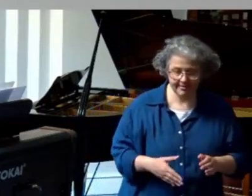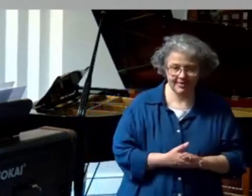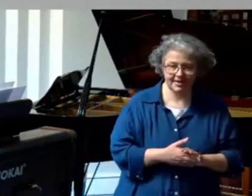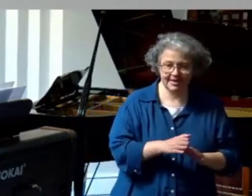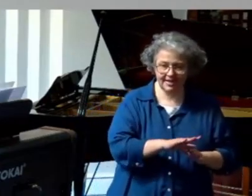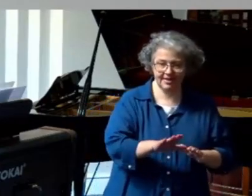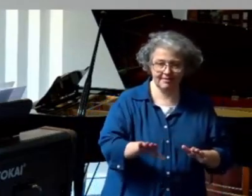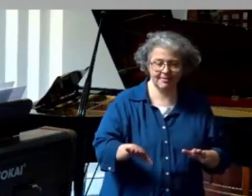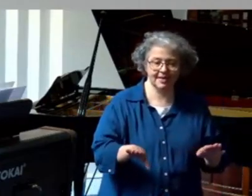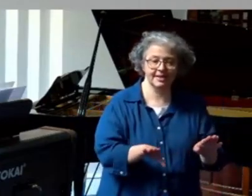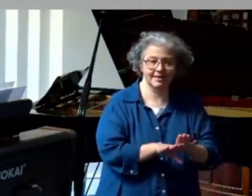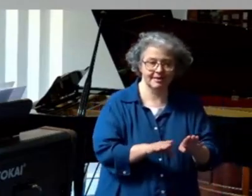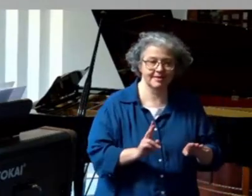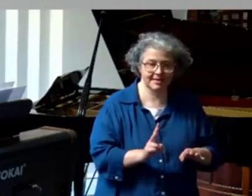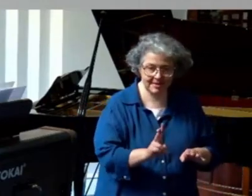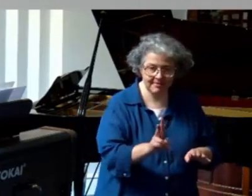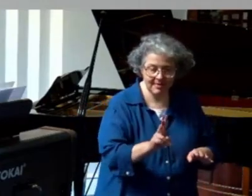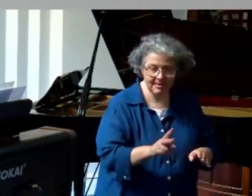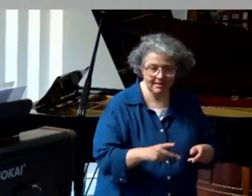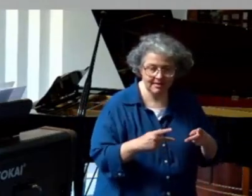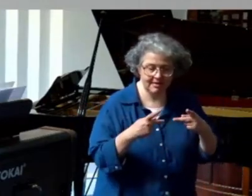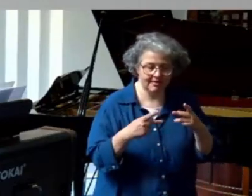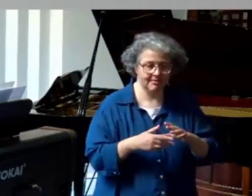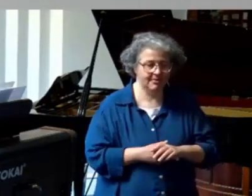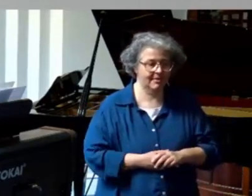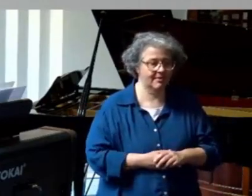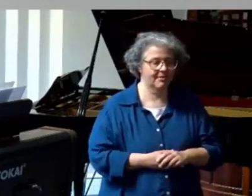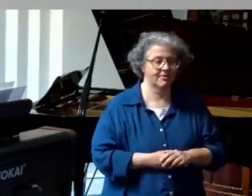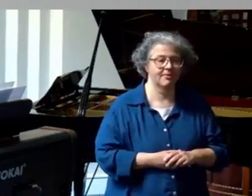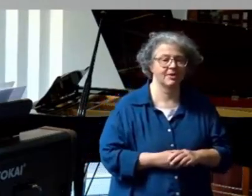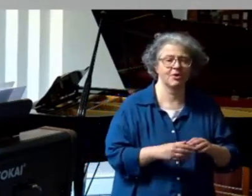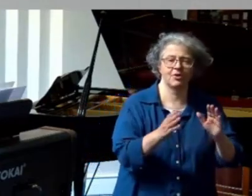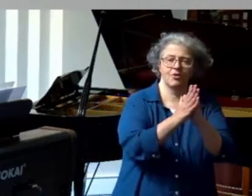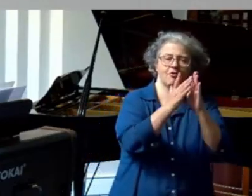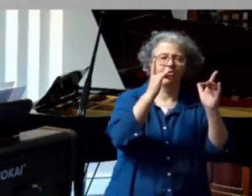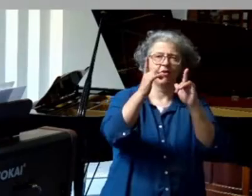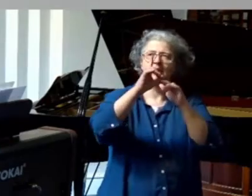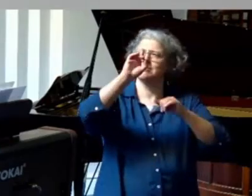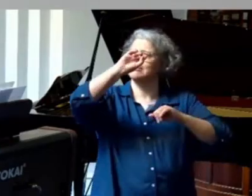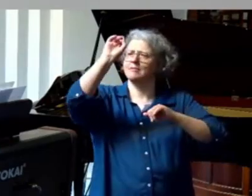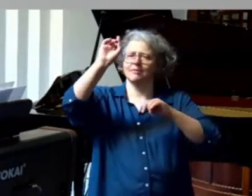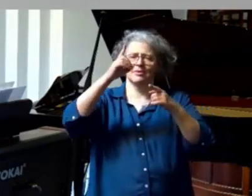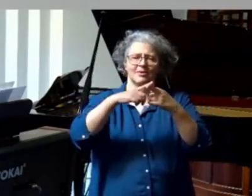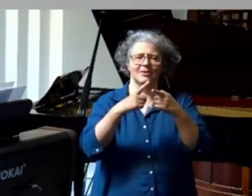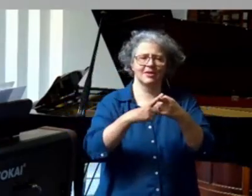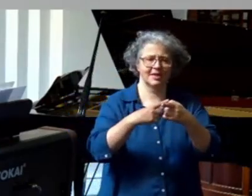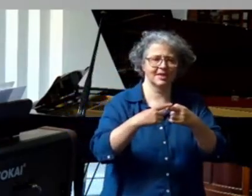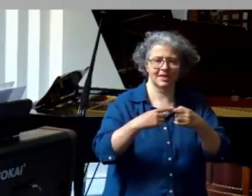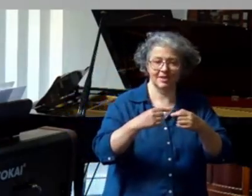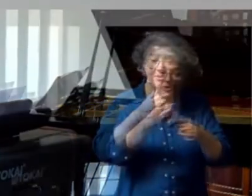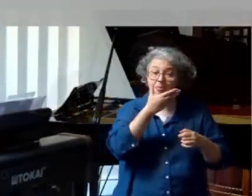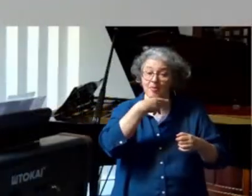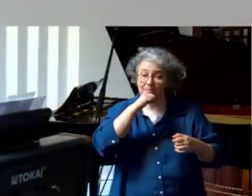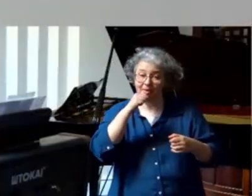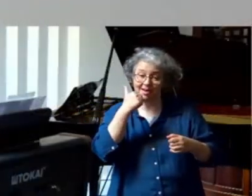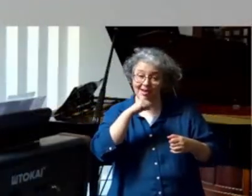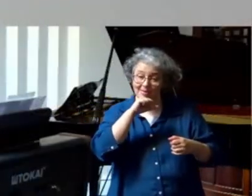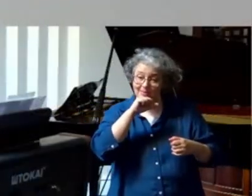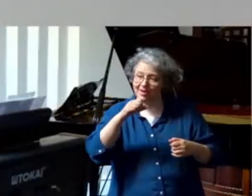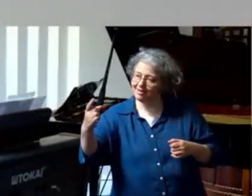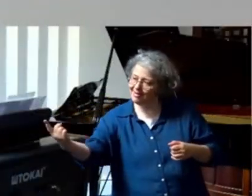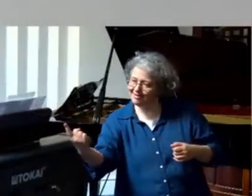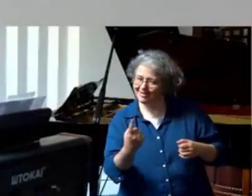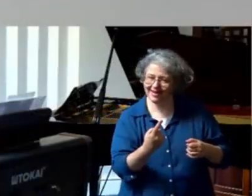sempre participam e servem a Deus também no culto público, louvado seja Deus pelos pais que trazem seus filhos